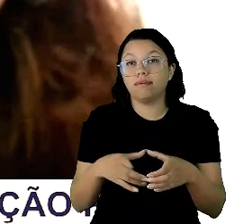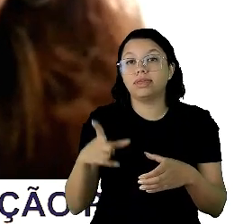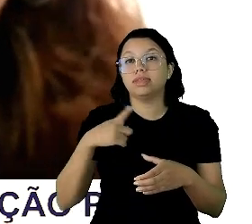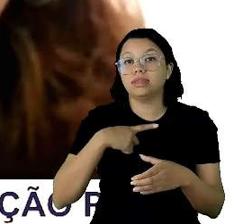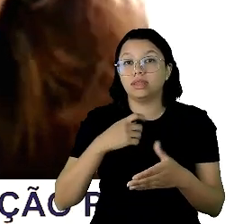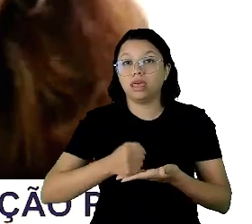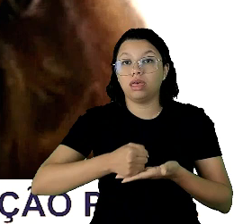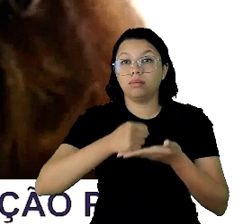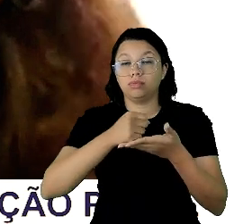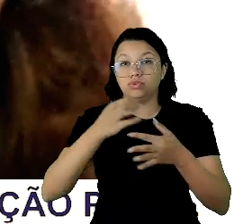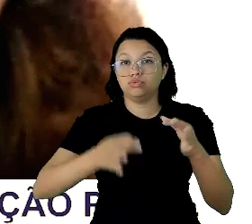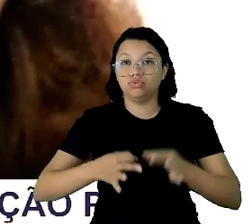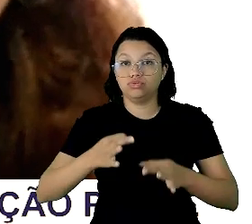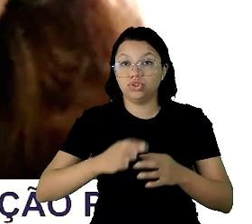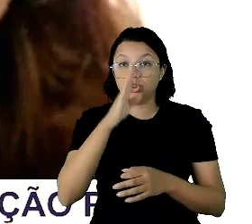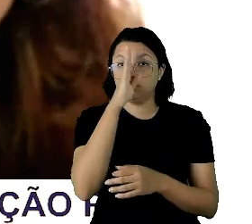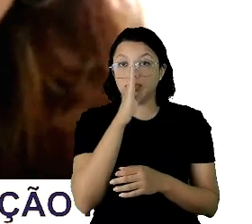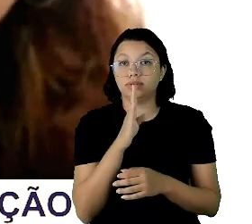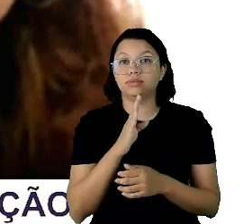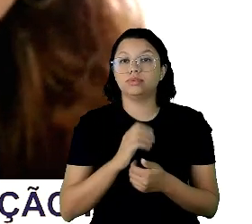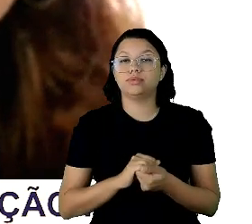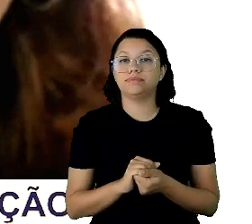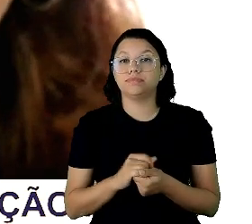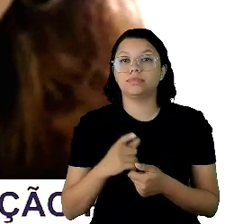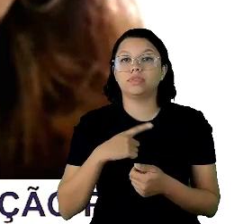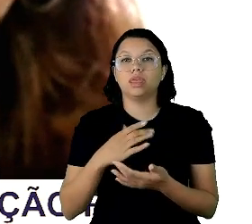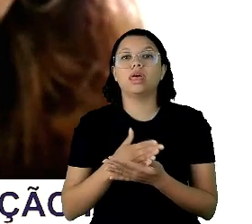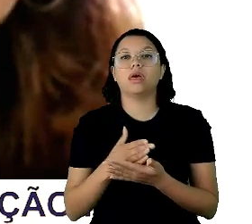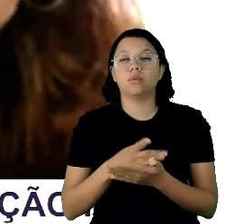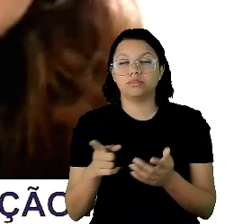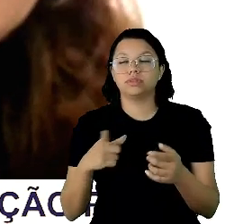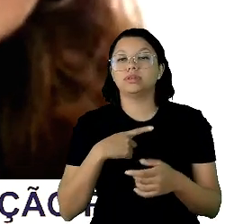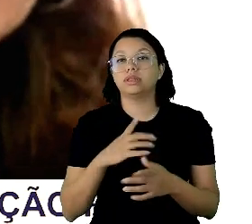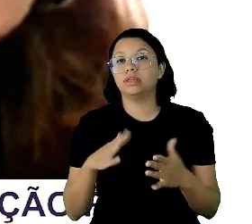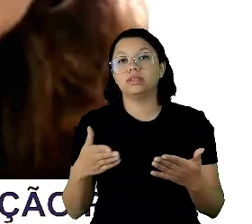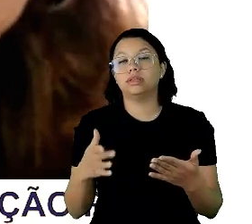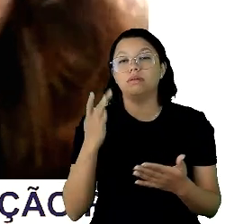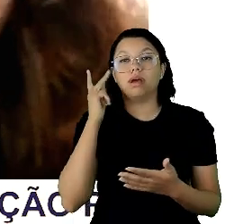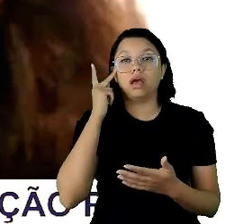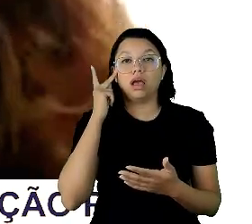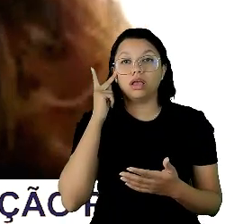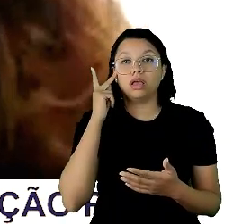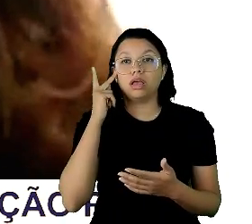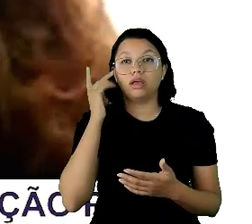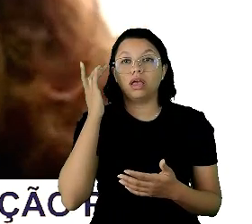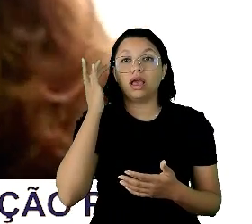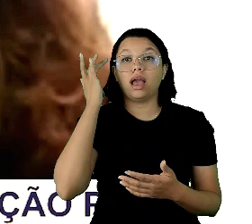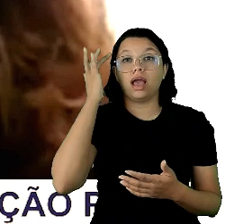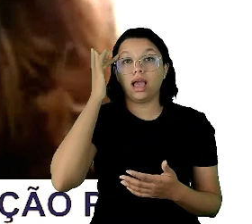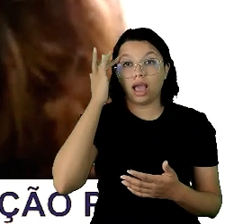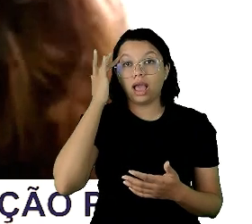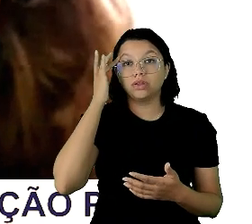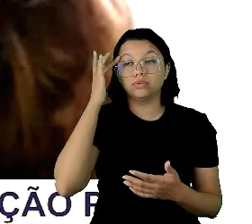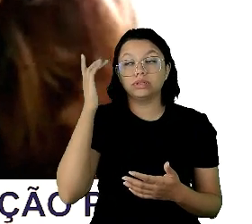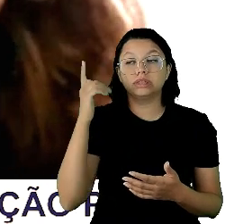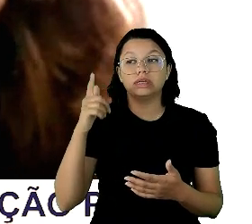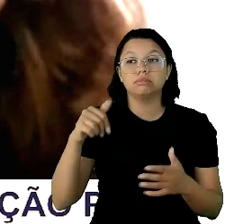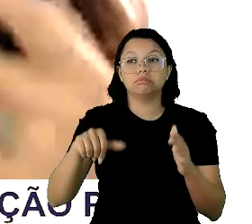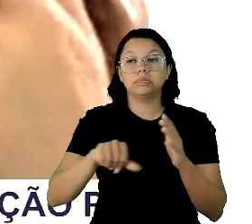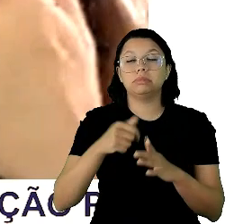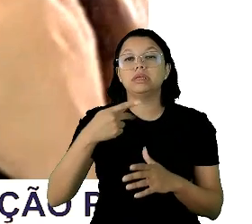gratuito. Tem algumas ONGs que tem. Então, acho que, às vezes, se na primeira ida dela na delegacia o negócio já não foi